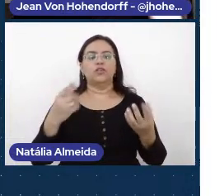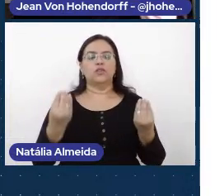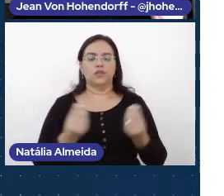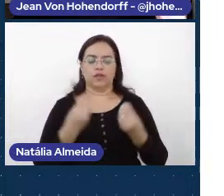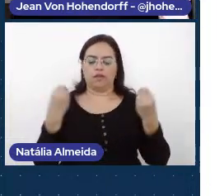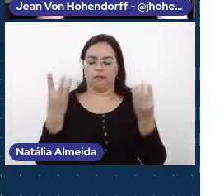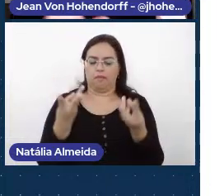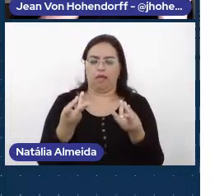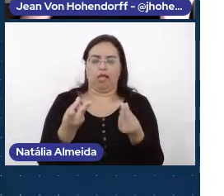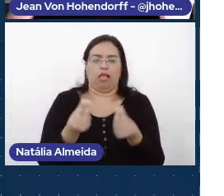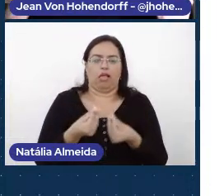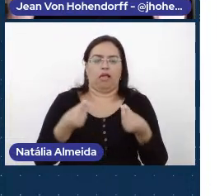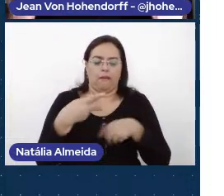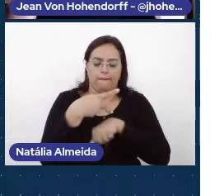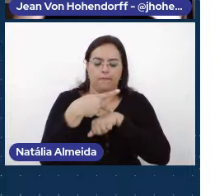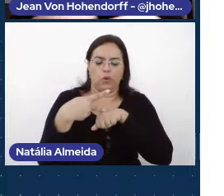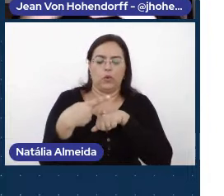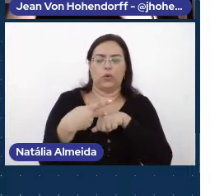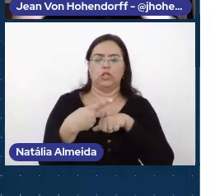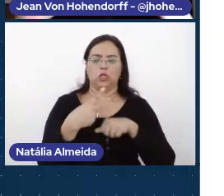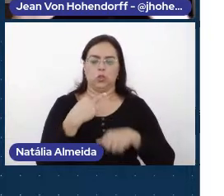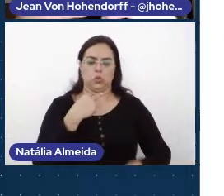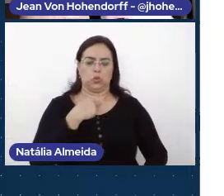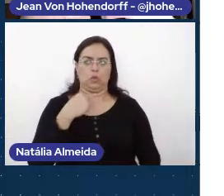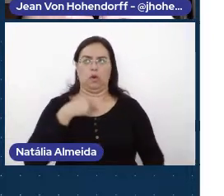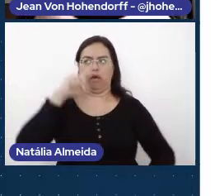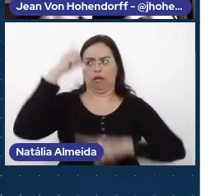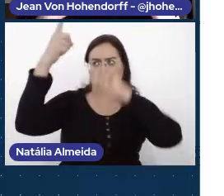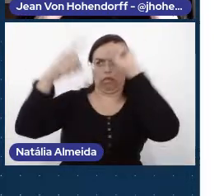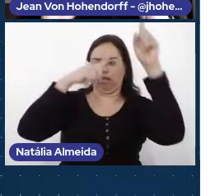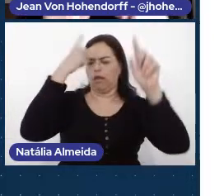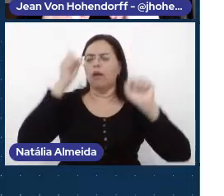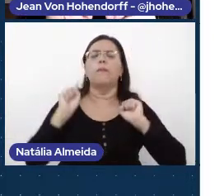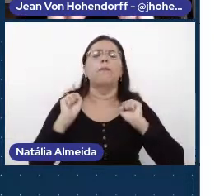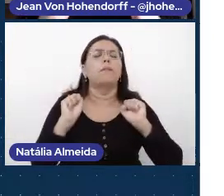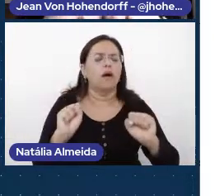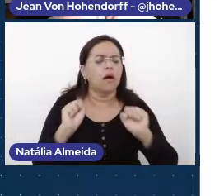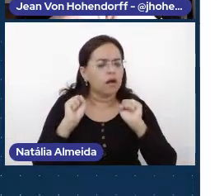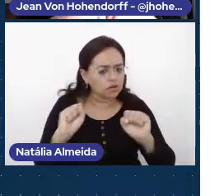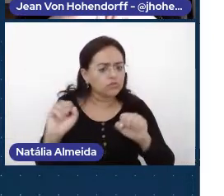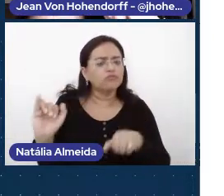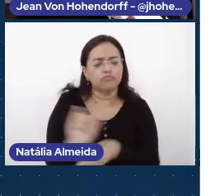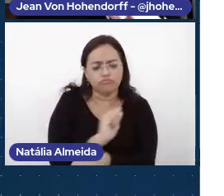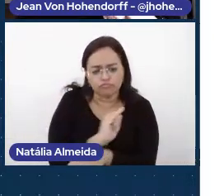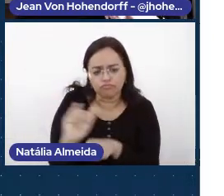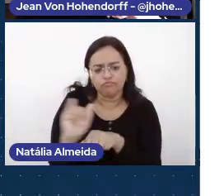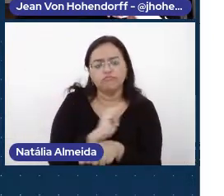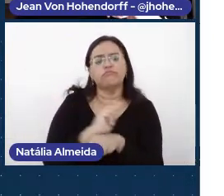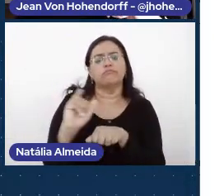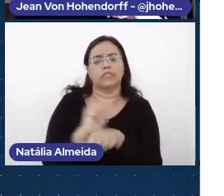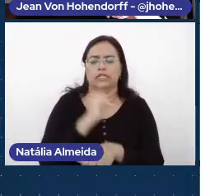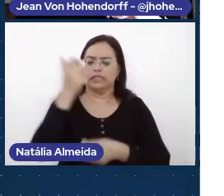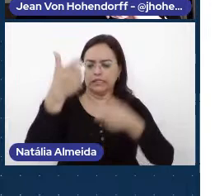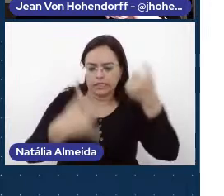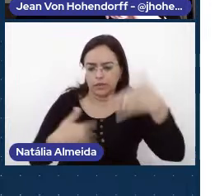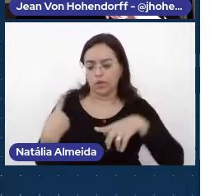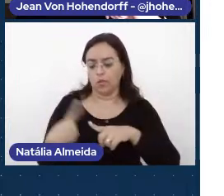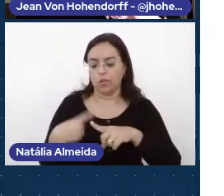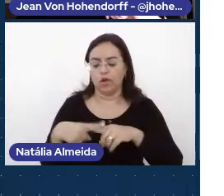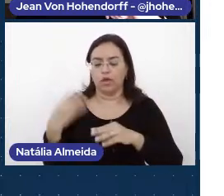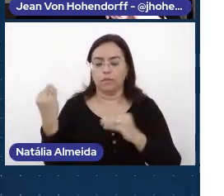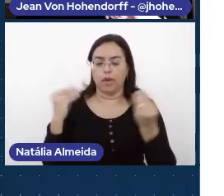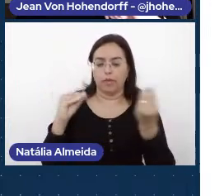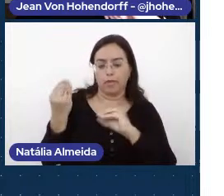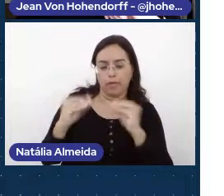que eu uso um delineamento e não posso usar nada de outro. Eu posso usar estratégias distintas, desde que tenha coerência e eu justifique o porquê que eu estou usando essas estratégias